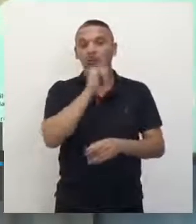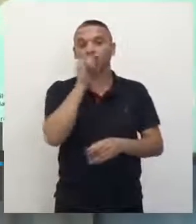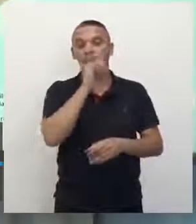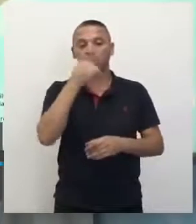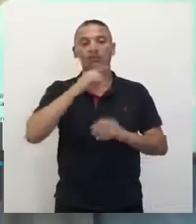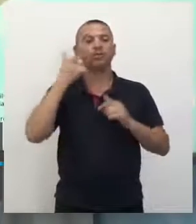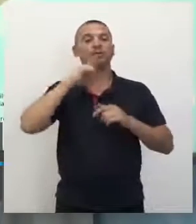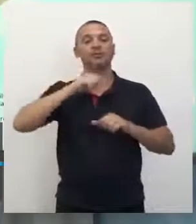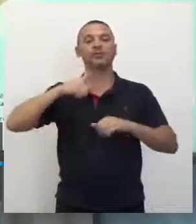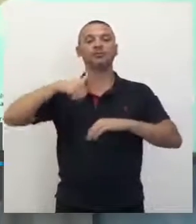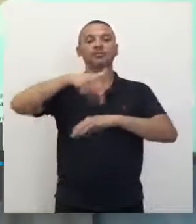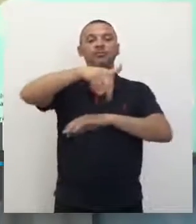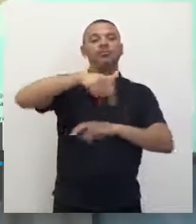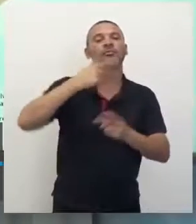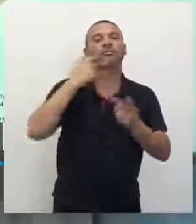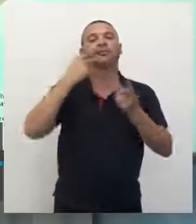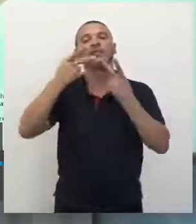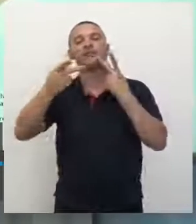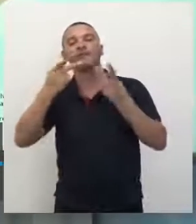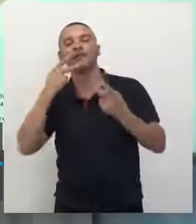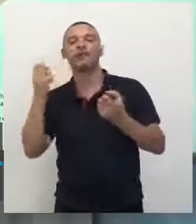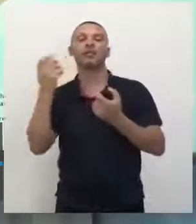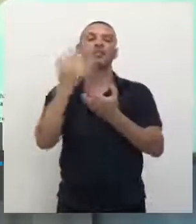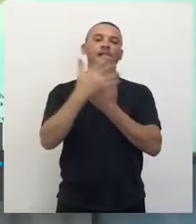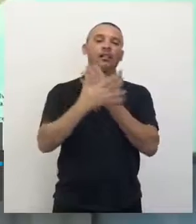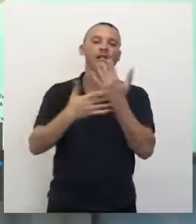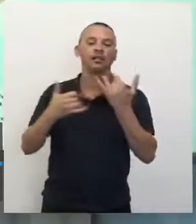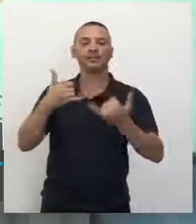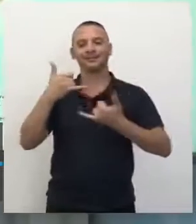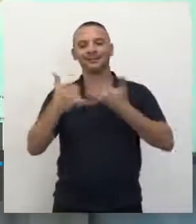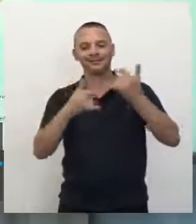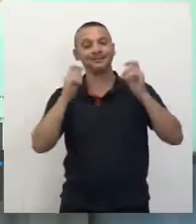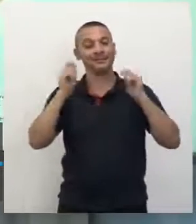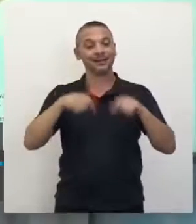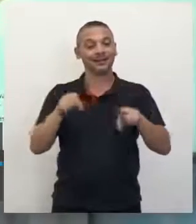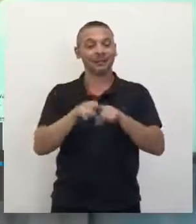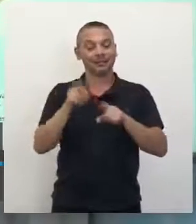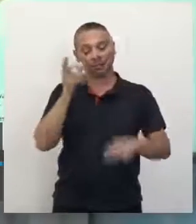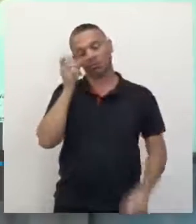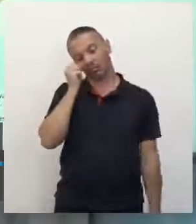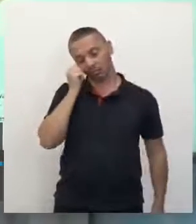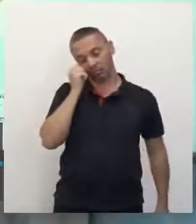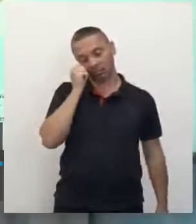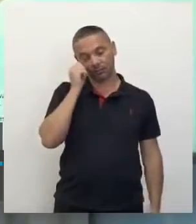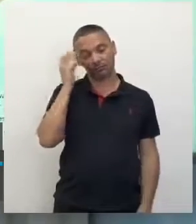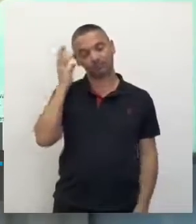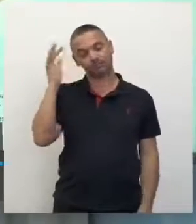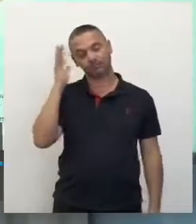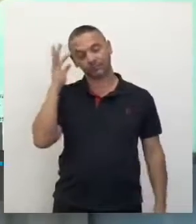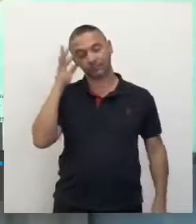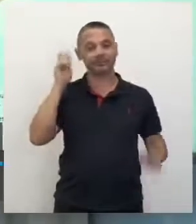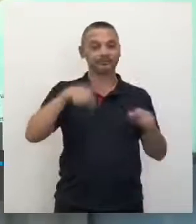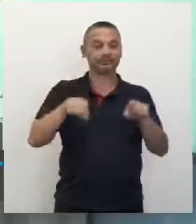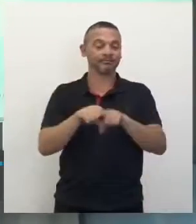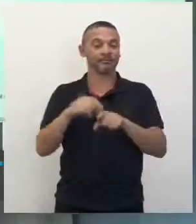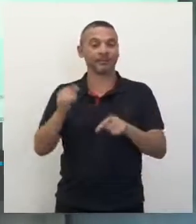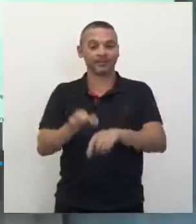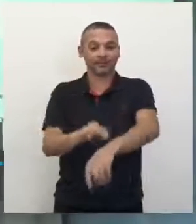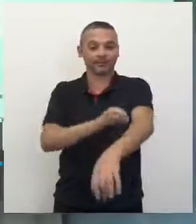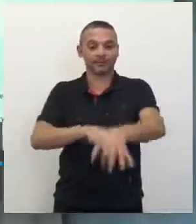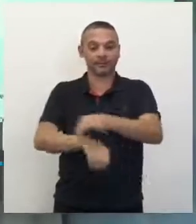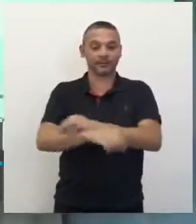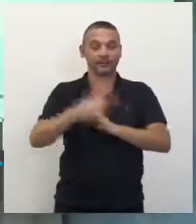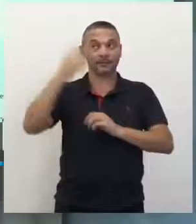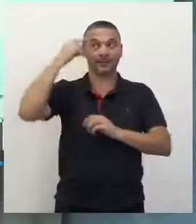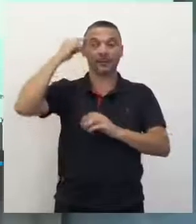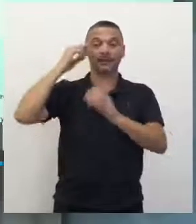andar, para a gente falar, para a gente cantar, para a gente brincar e até para a gente dormir, mas continuar sonhando, né? Falaram aí, o cérebro é o lugar que